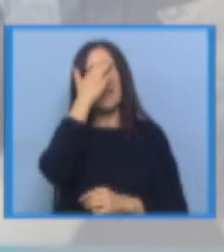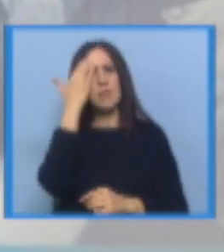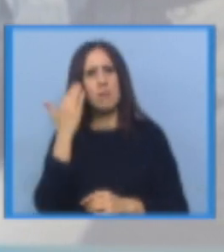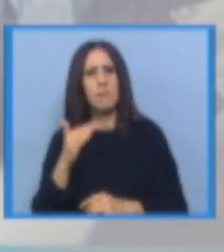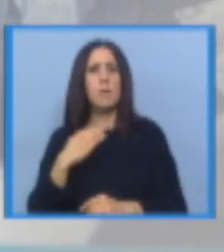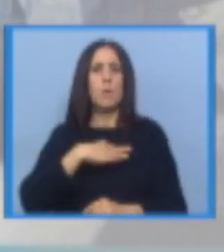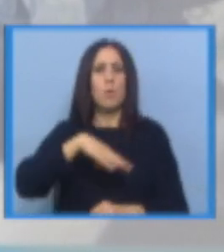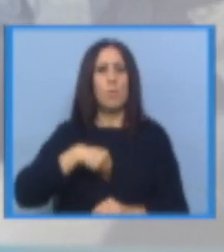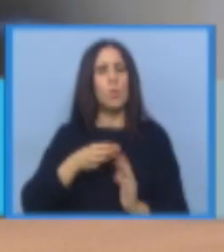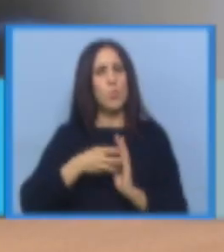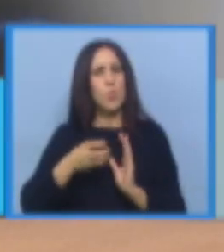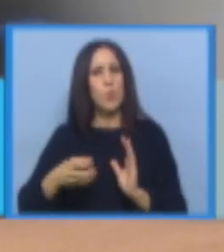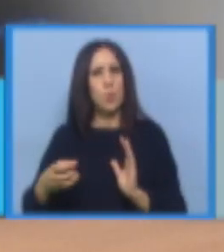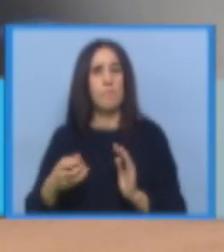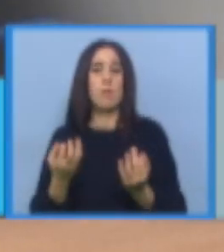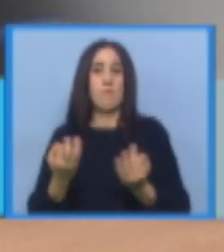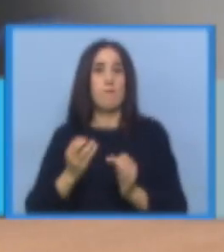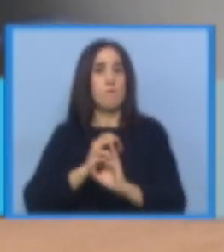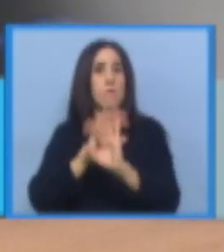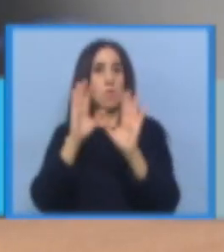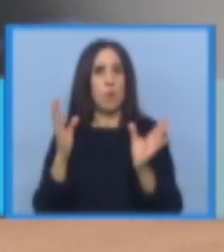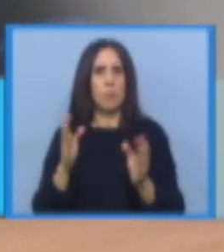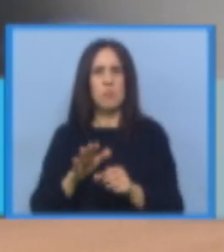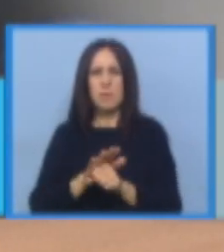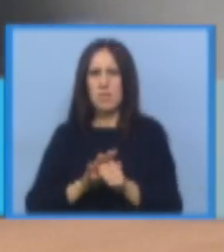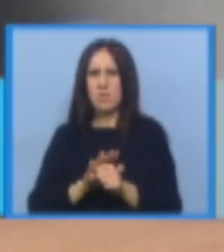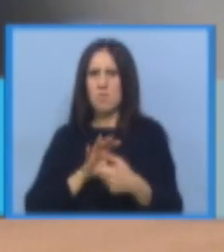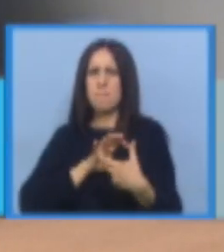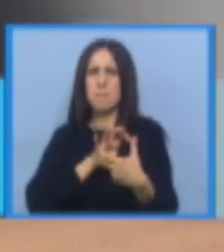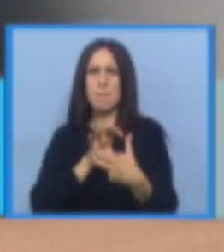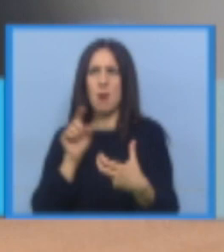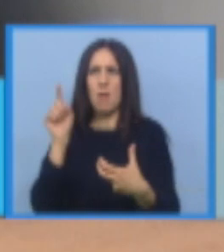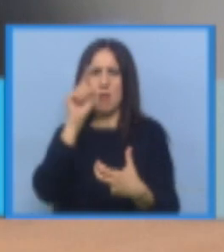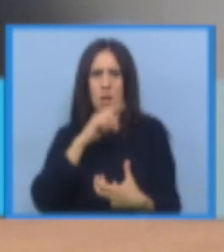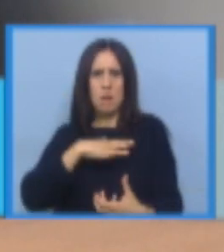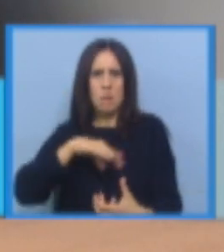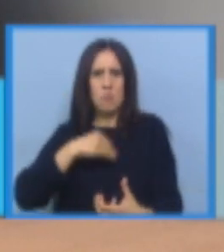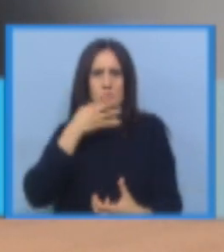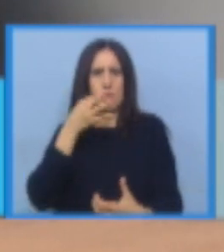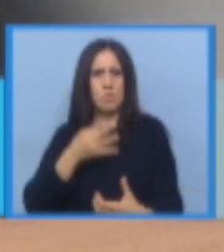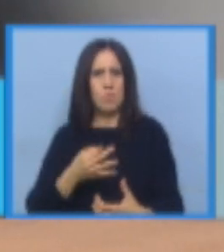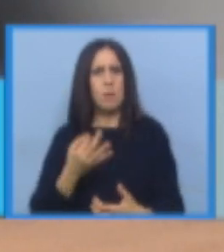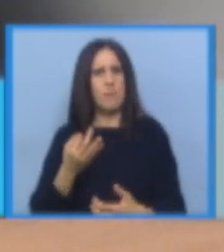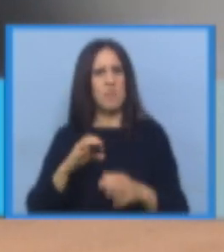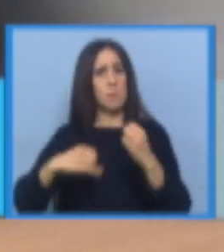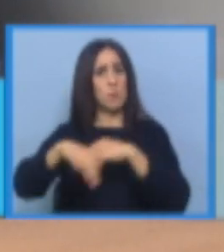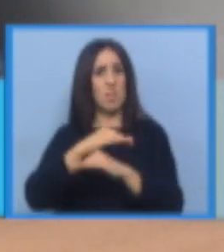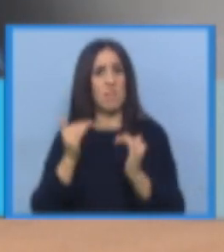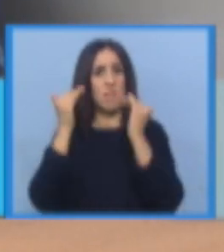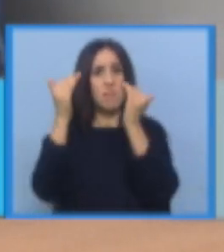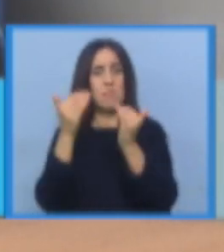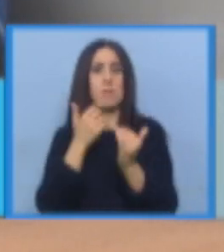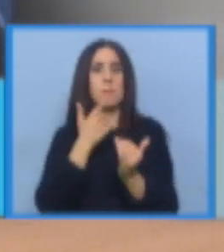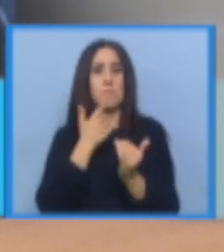está complicado, obviamente vivemos situações de grande tensão por todo o mundo, mesmo nas sociedades mais